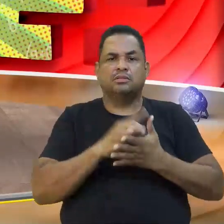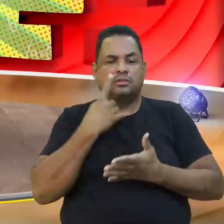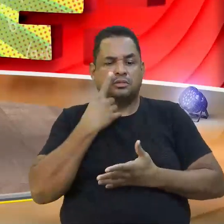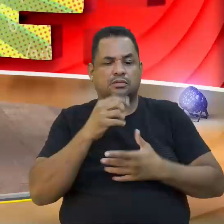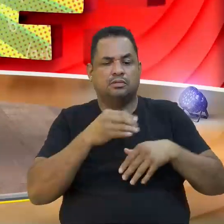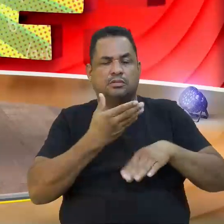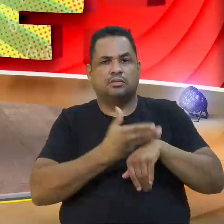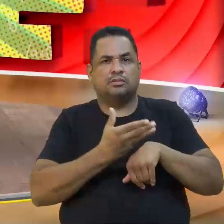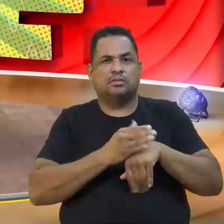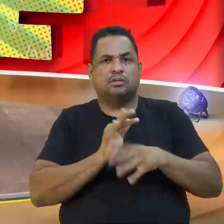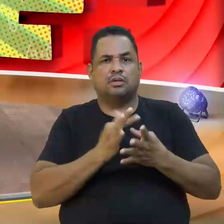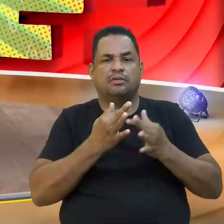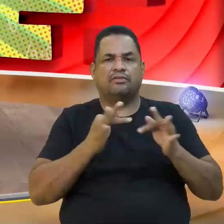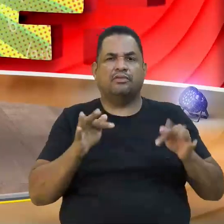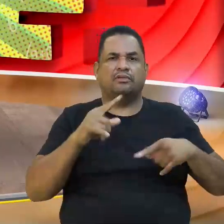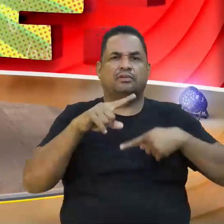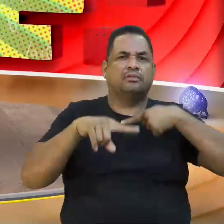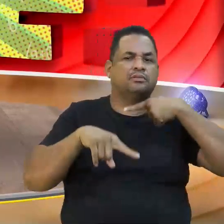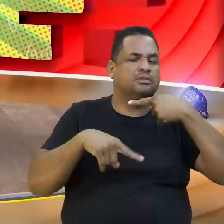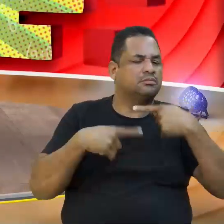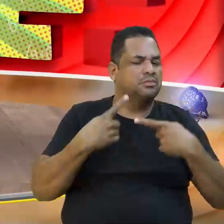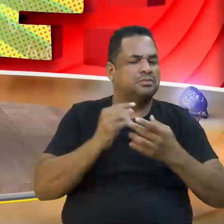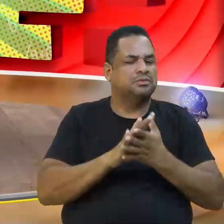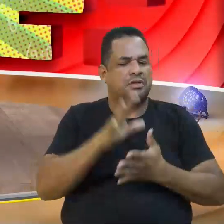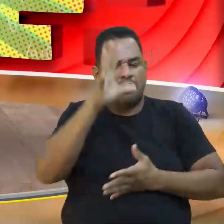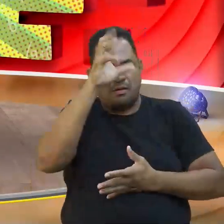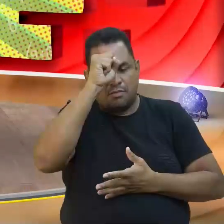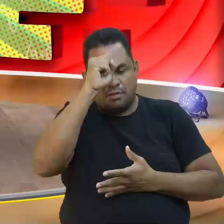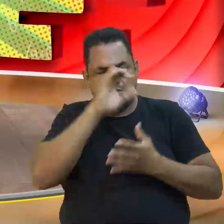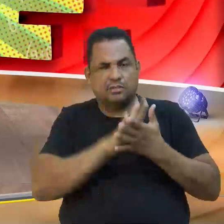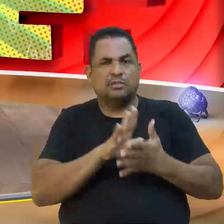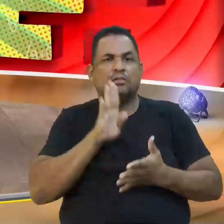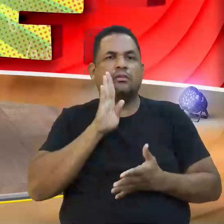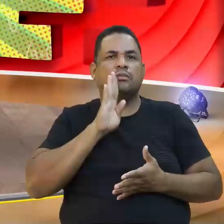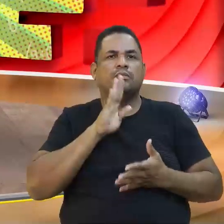que é a função. Mas daqui um pouquinho você vai aprender e vai ficar bem legal.